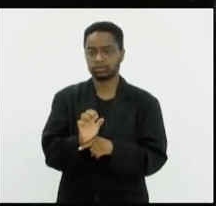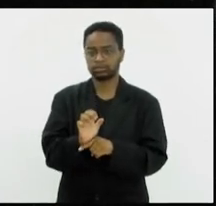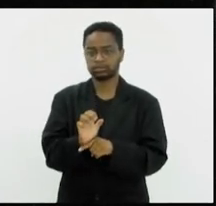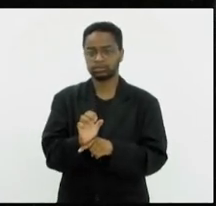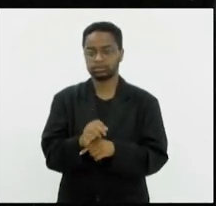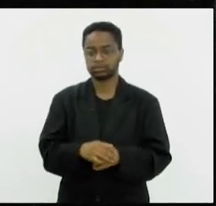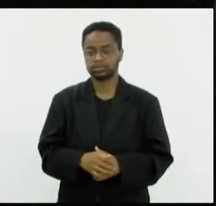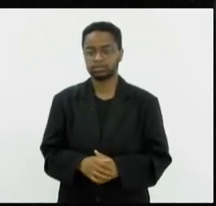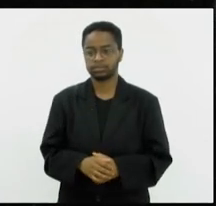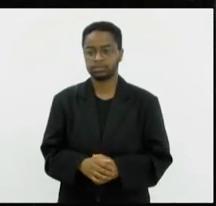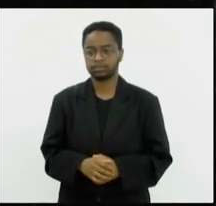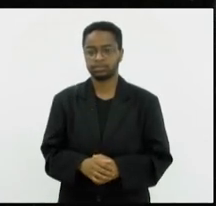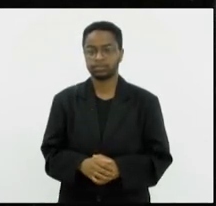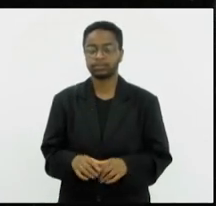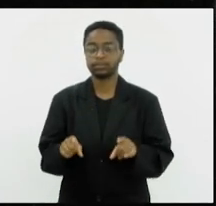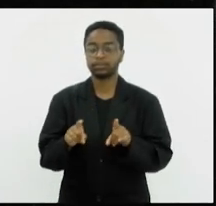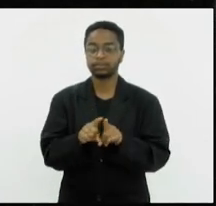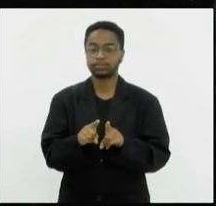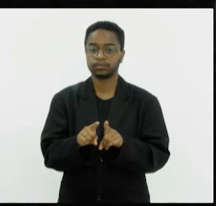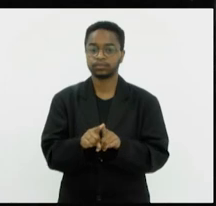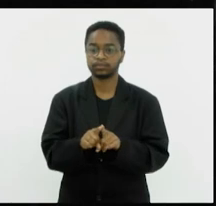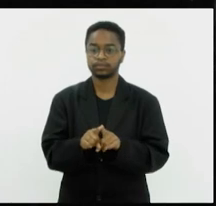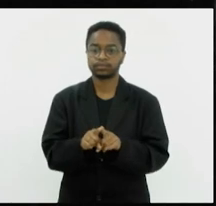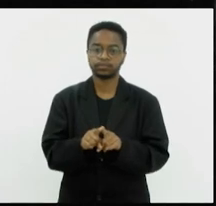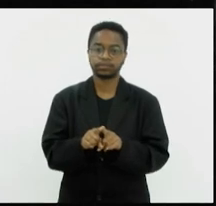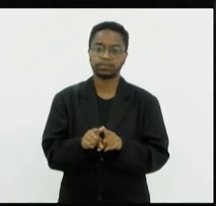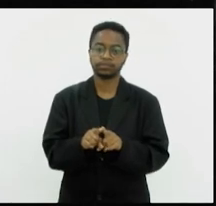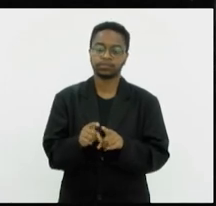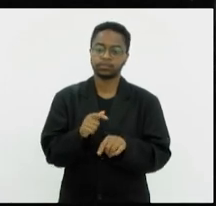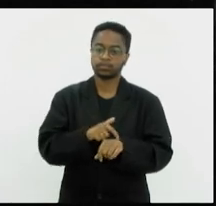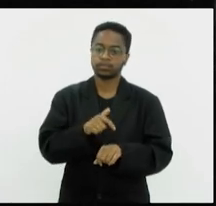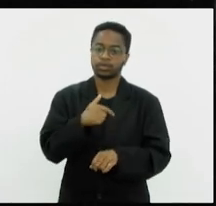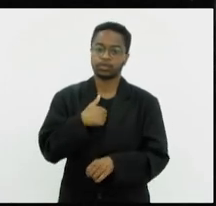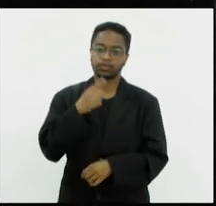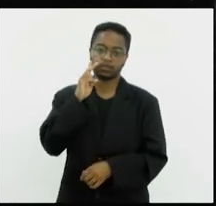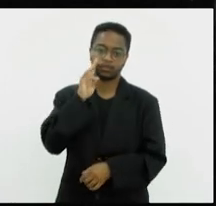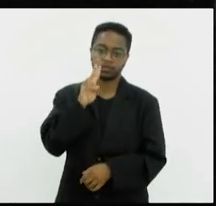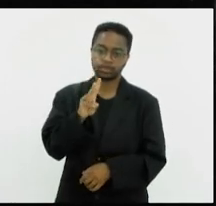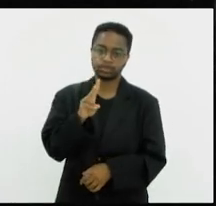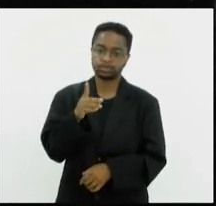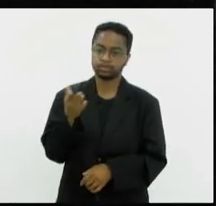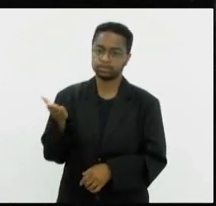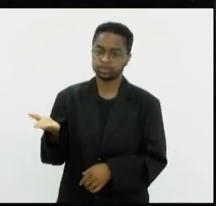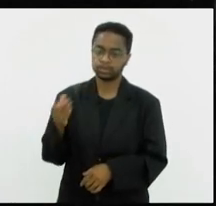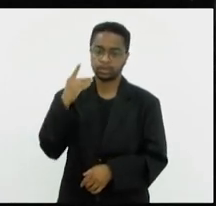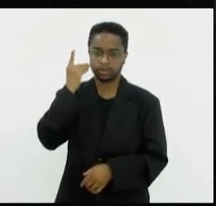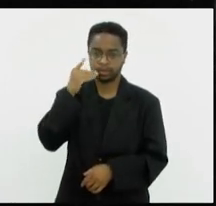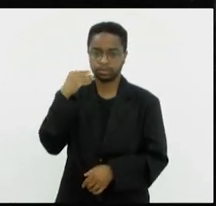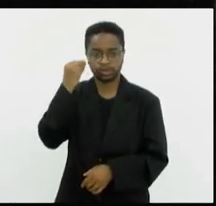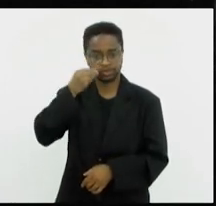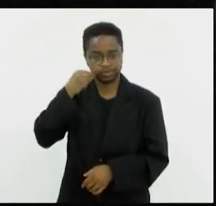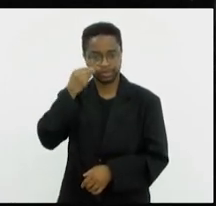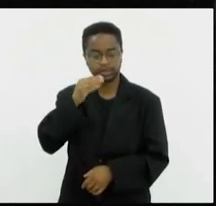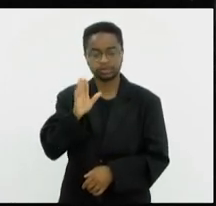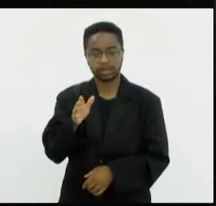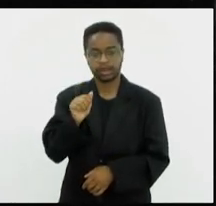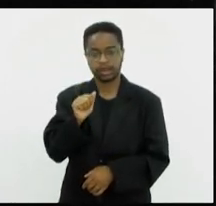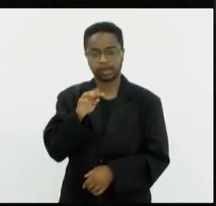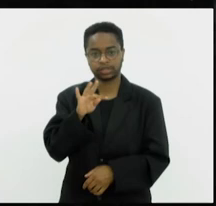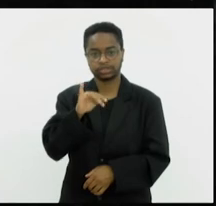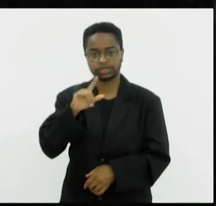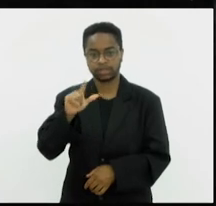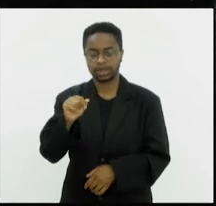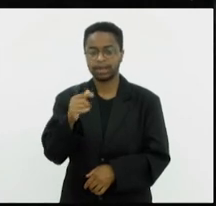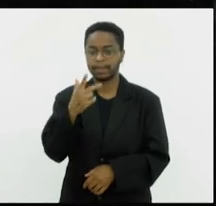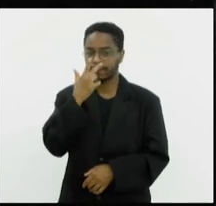e quando eu vejo né o Nobre decano Deputado ula falando aqui é uma